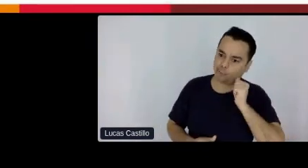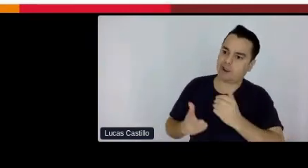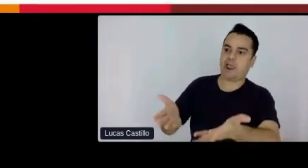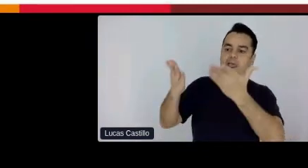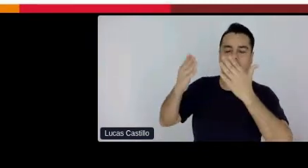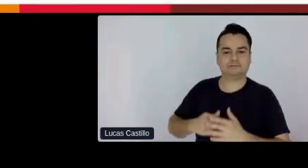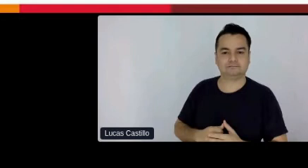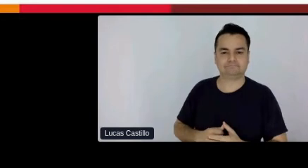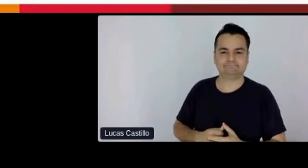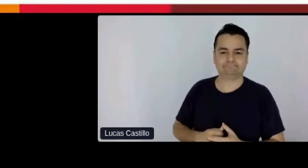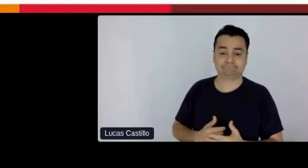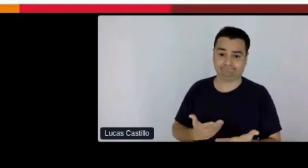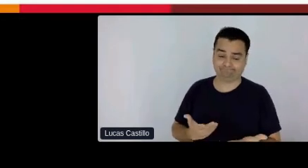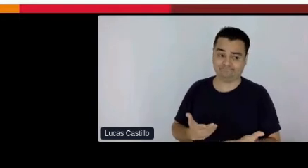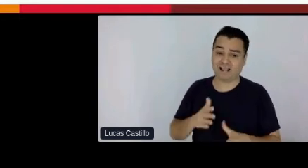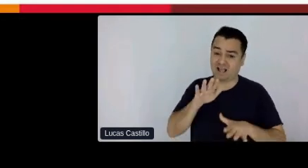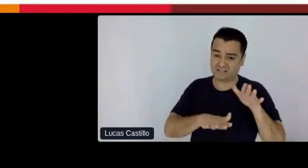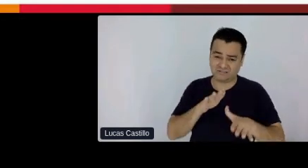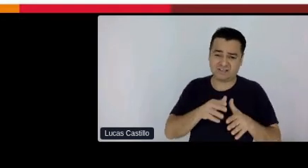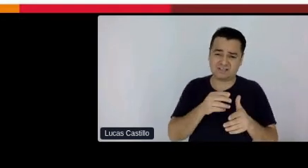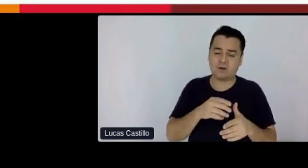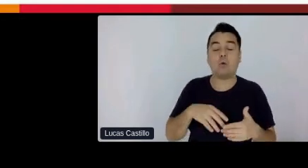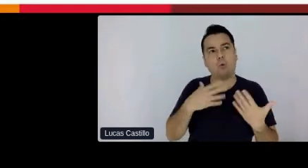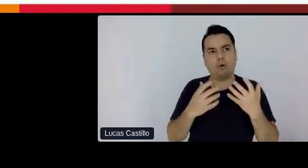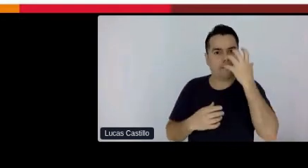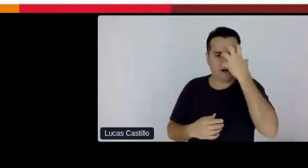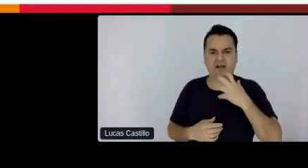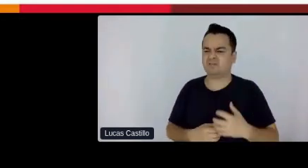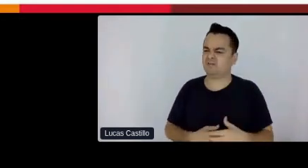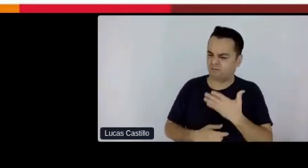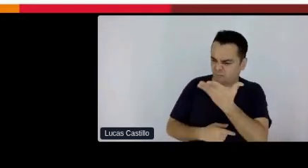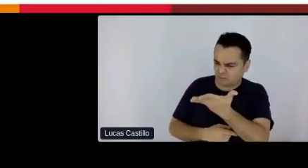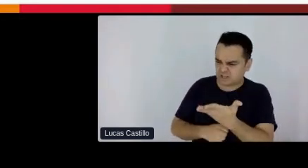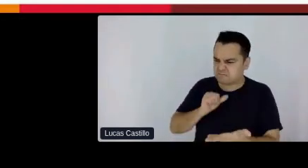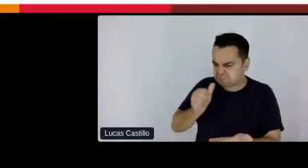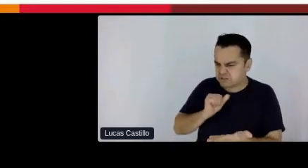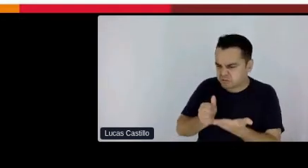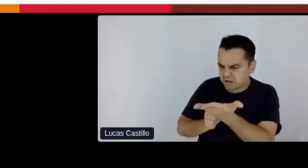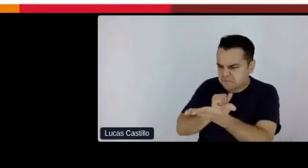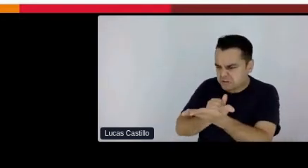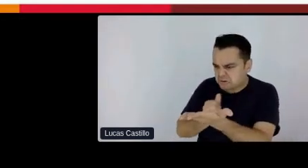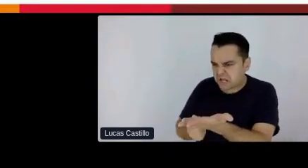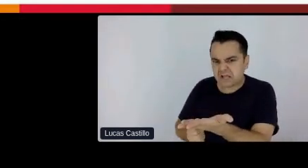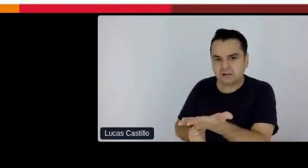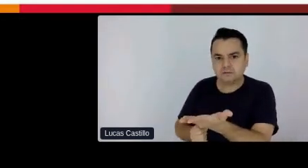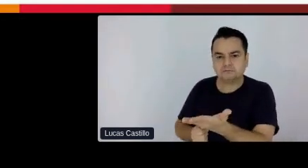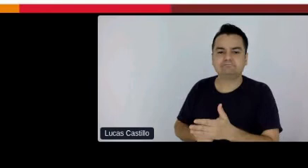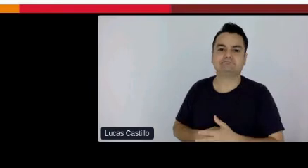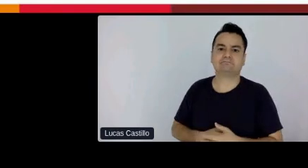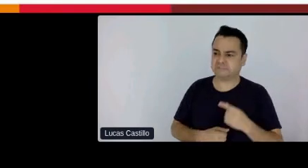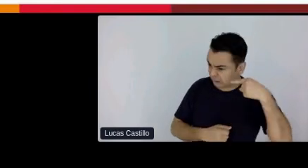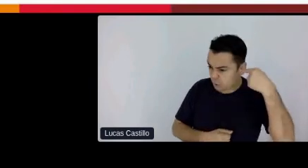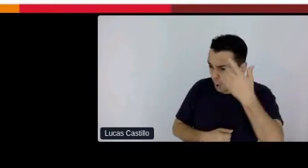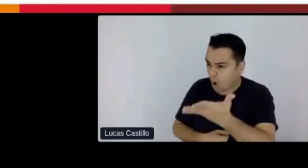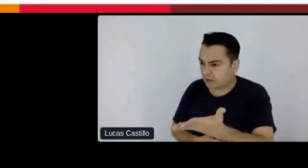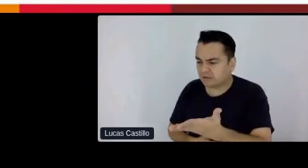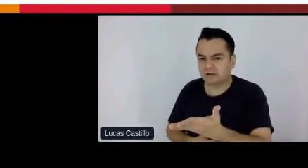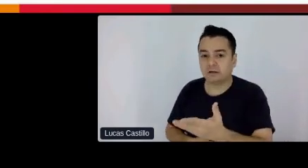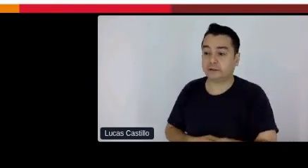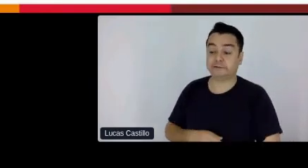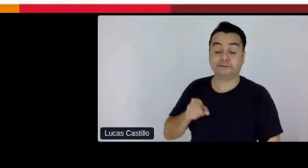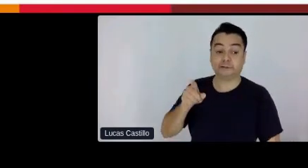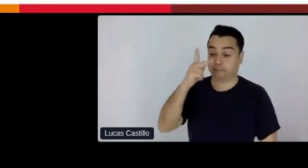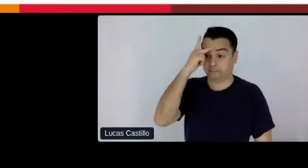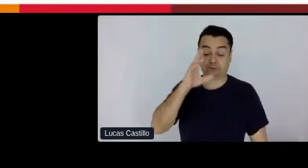errado, né? Se a gente está um pouco mais brava, você está de TPM, você está doida, fulana está assim, está no dia ruim, ela está mal